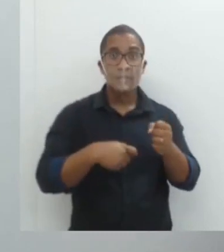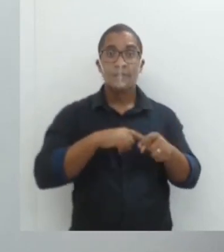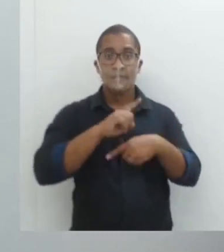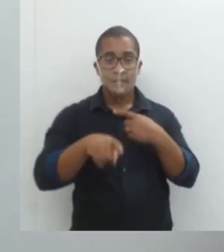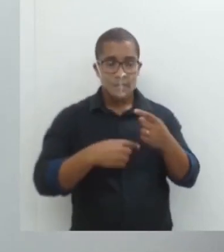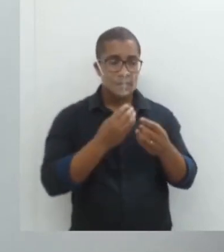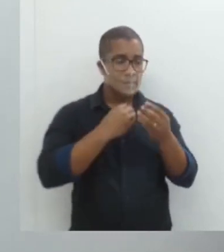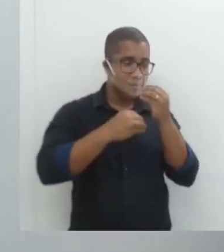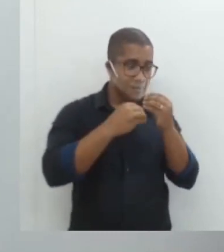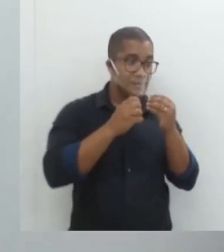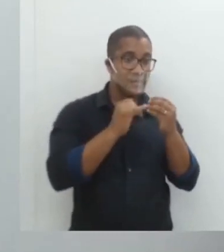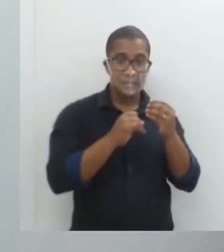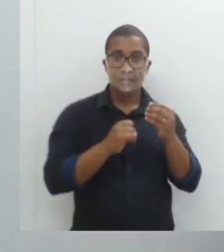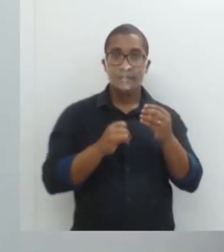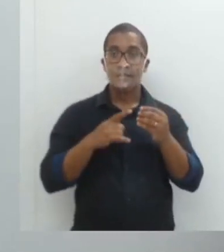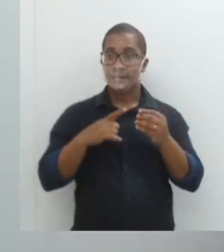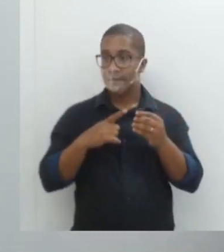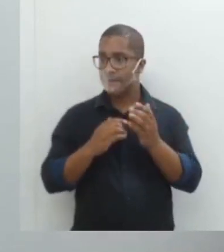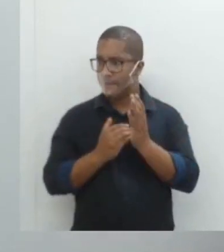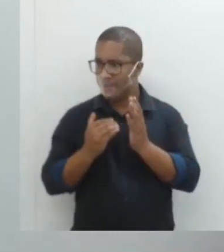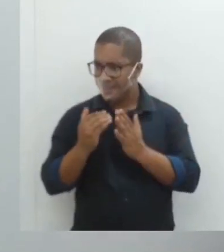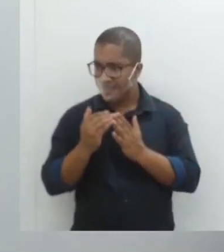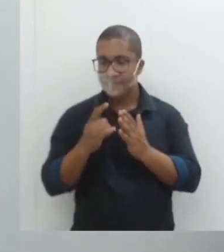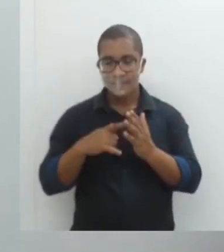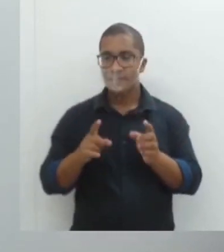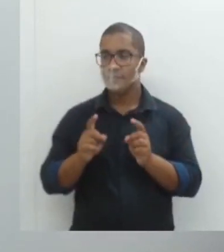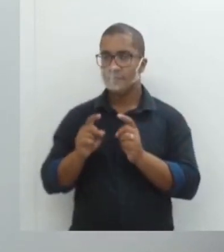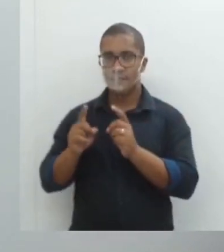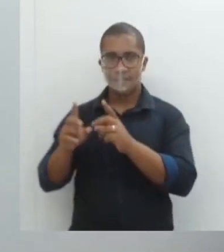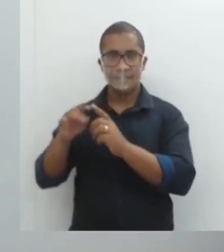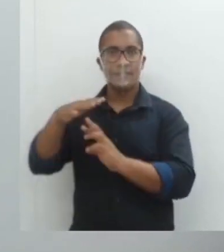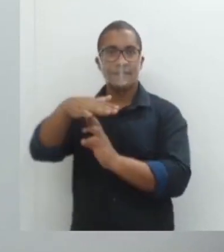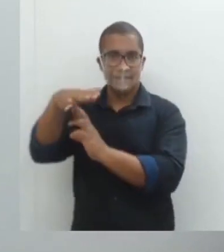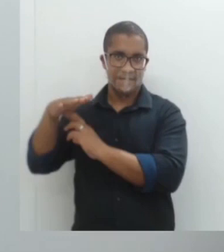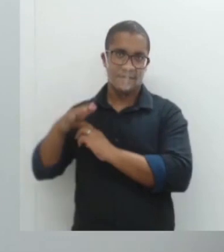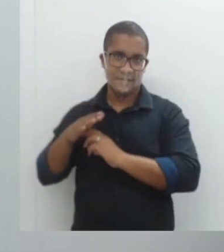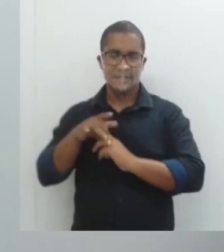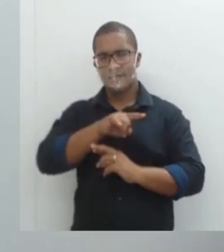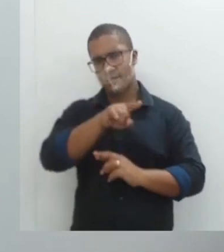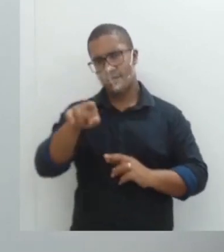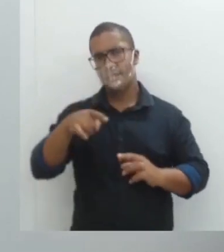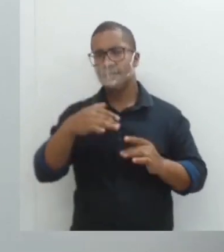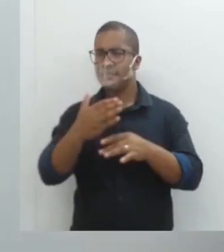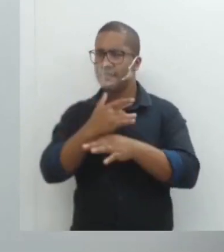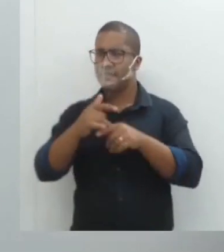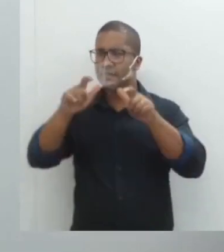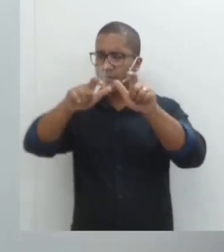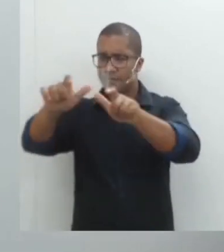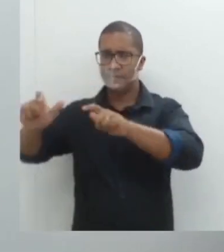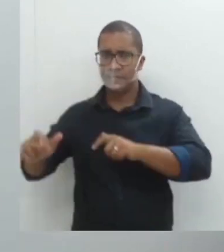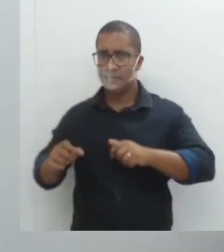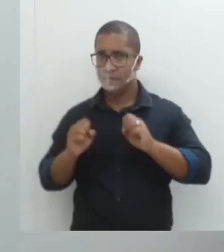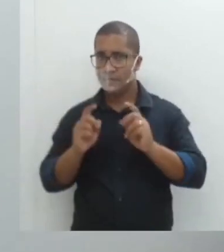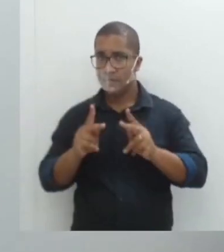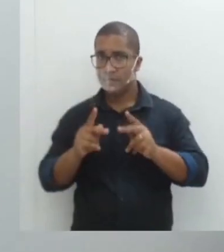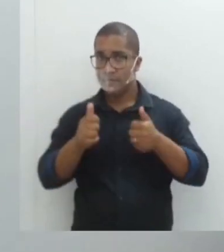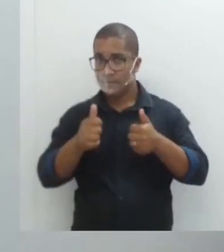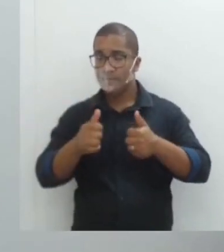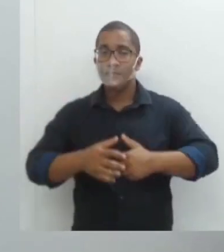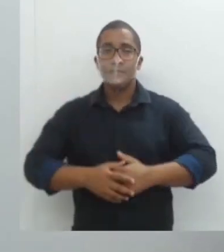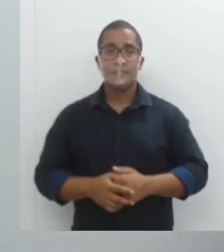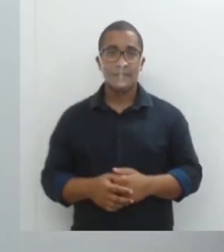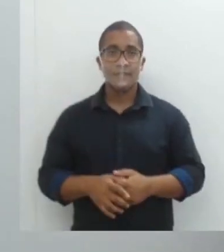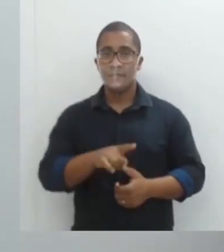Se sobrar, eles vendem em feiras livres das cidades a qual estão situados, tá certo?